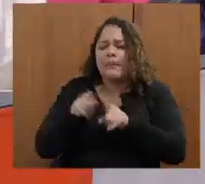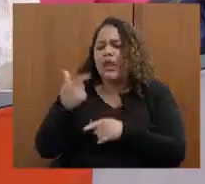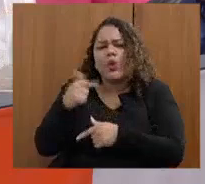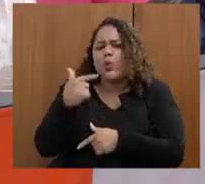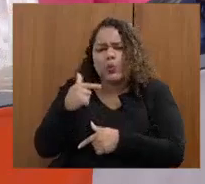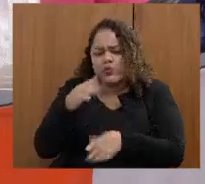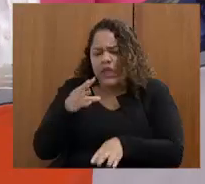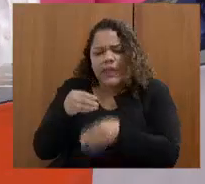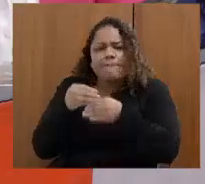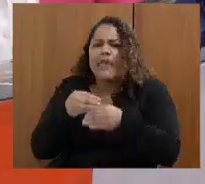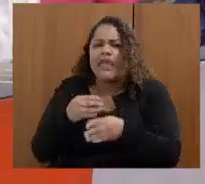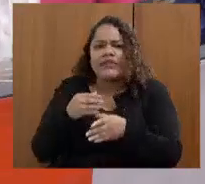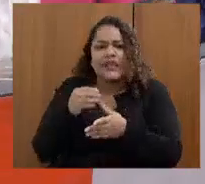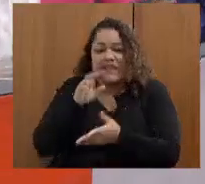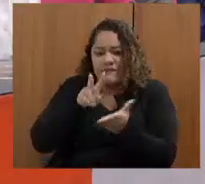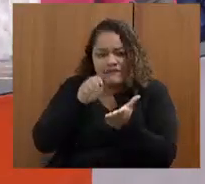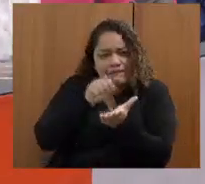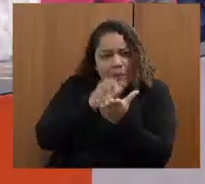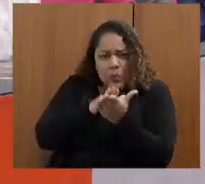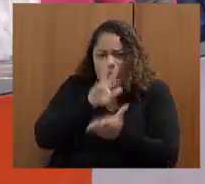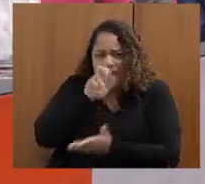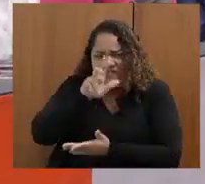de educação